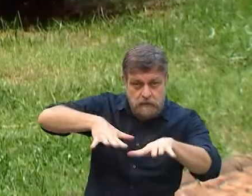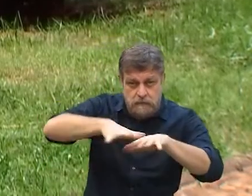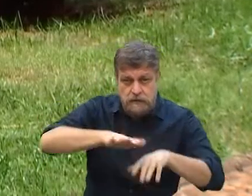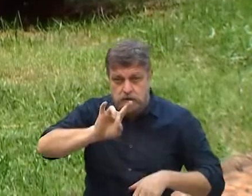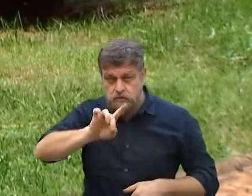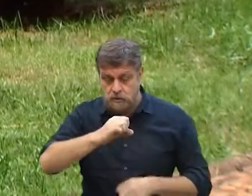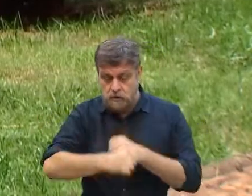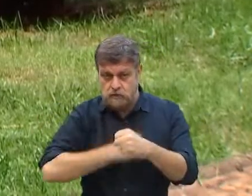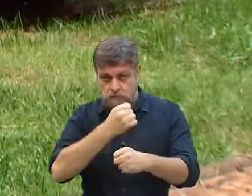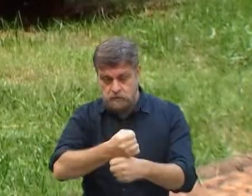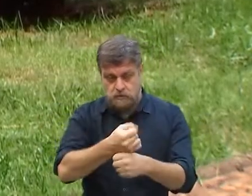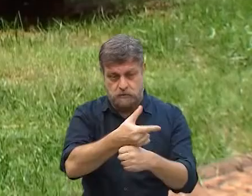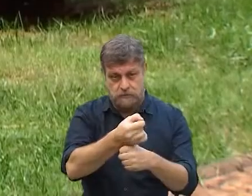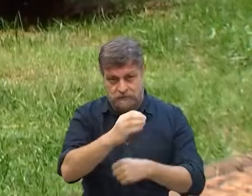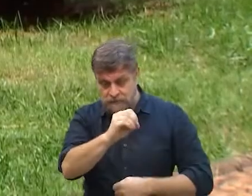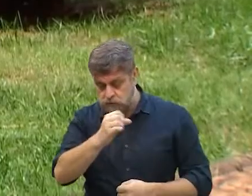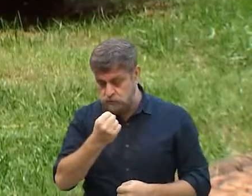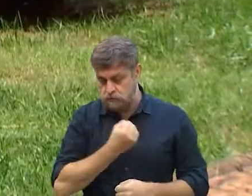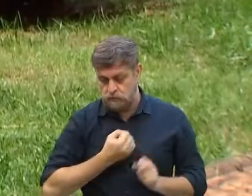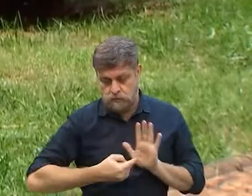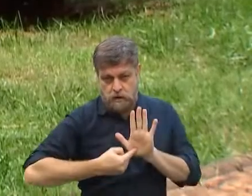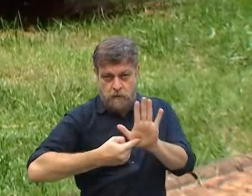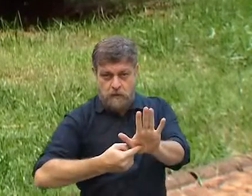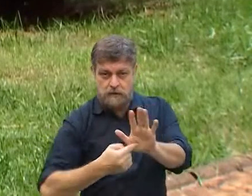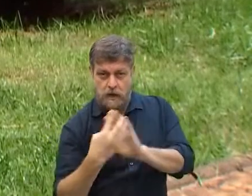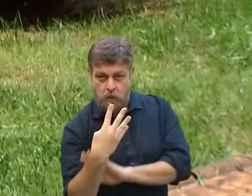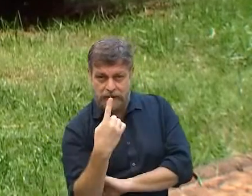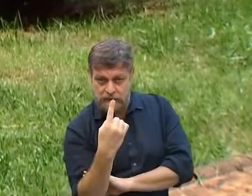isso só em 2020. O número representa